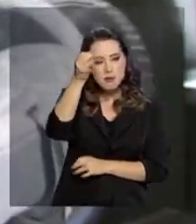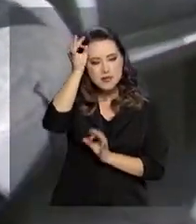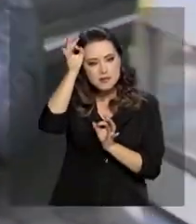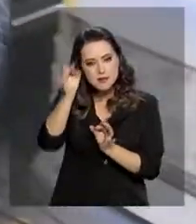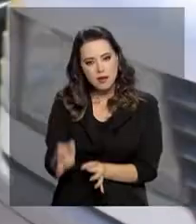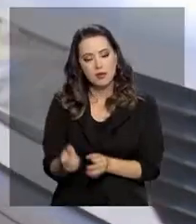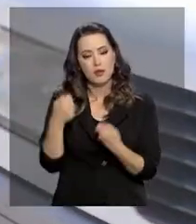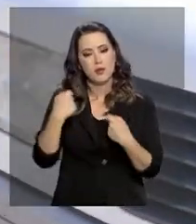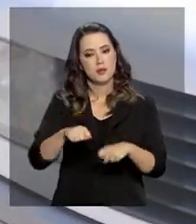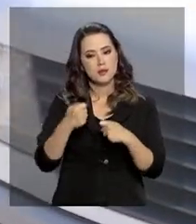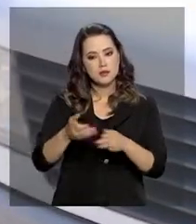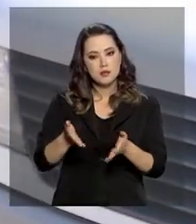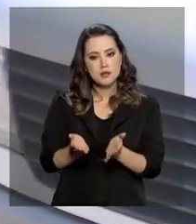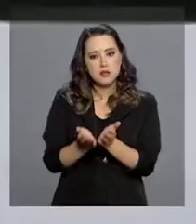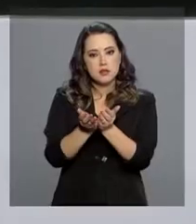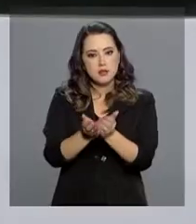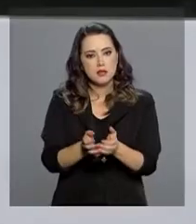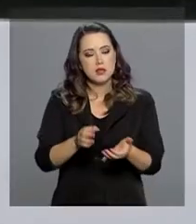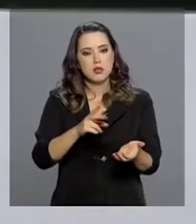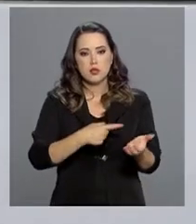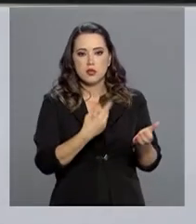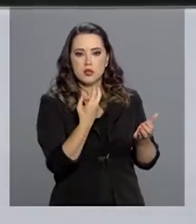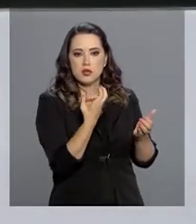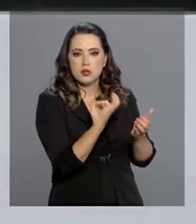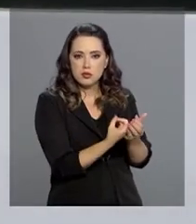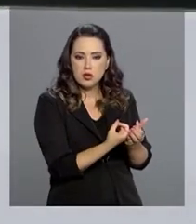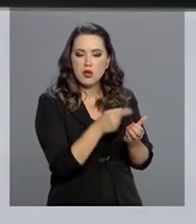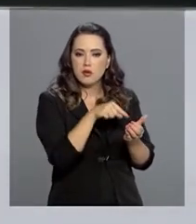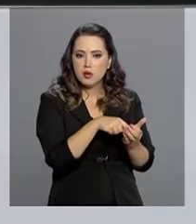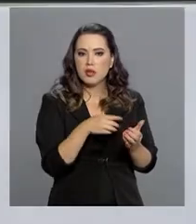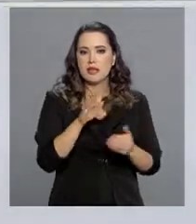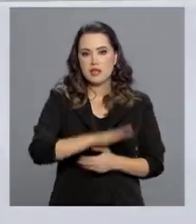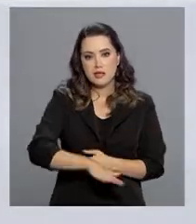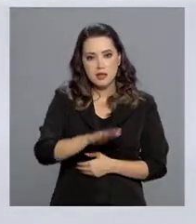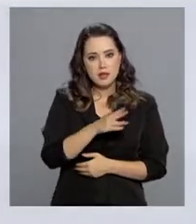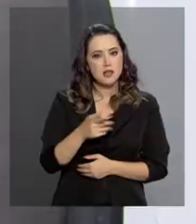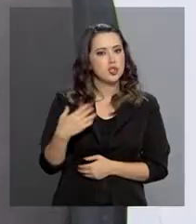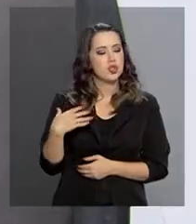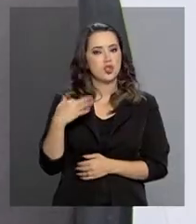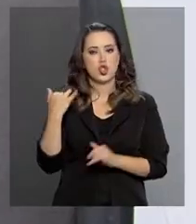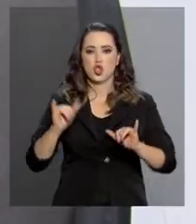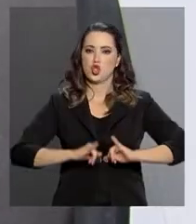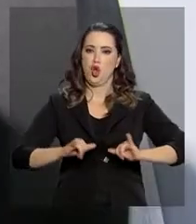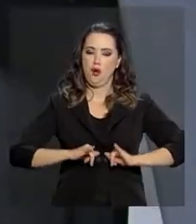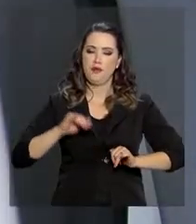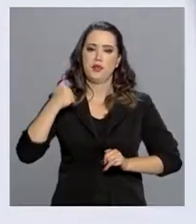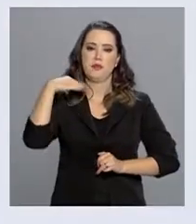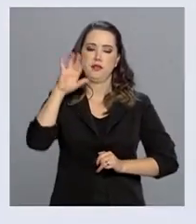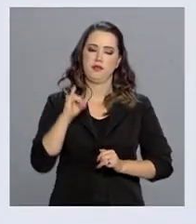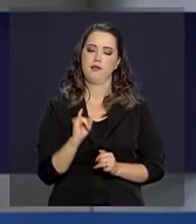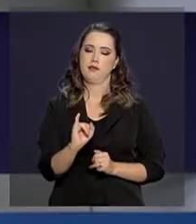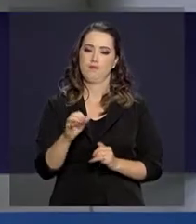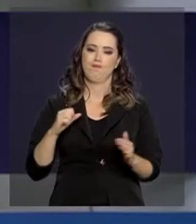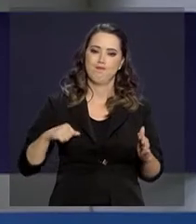de que ele estava transportando vida ea criança é muito mais vulnerável numa situação de acidente